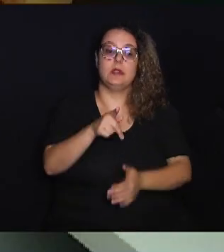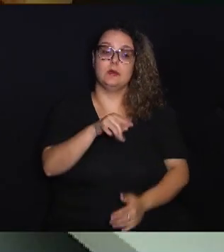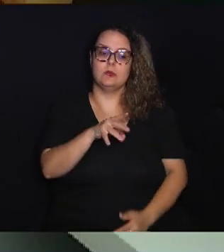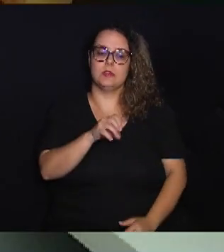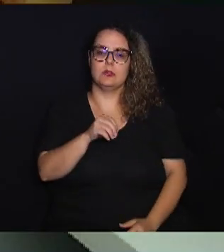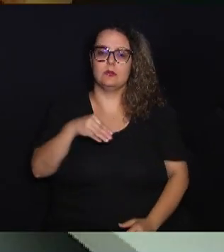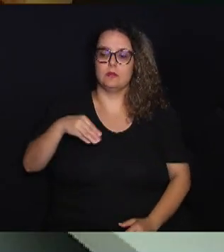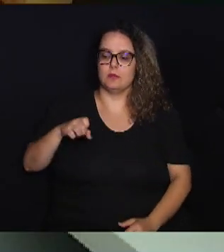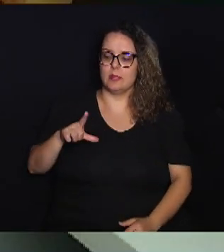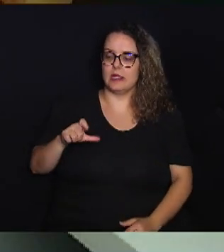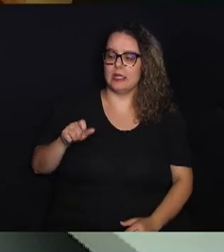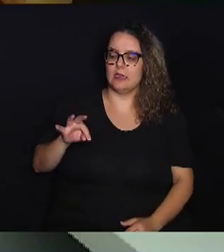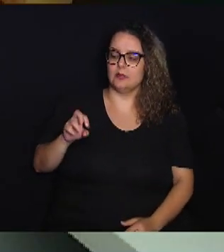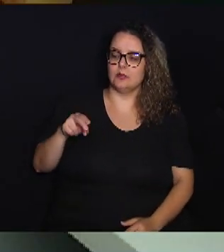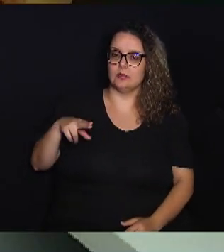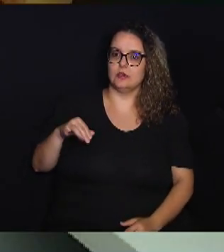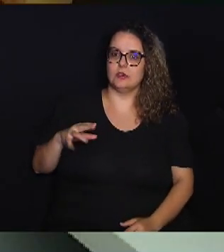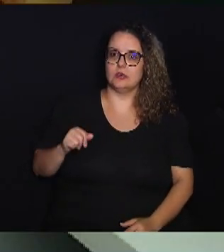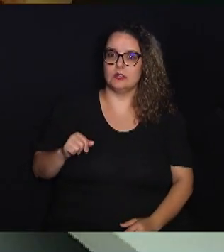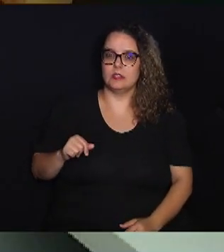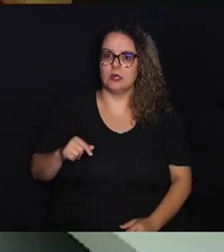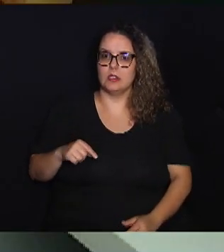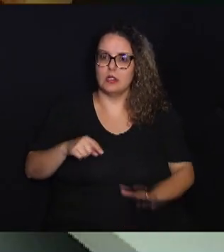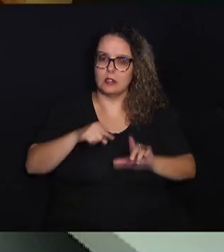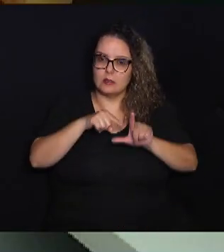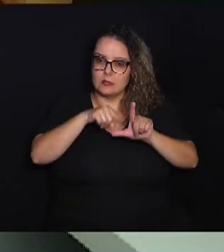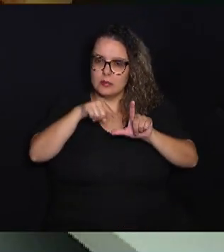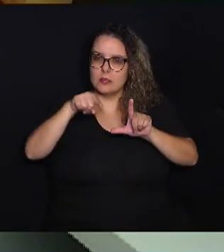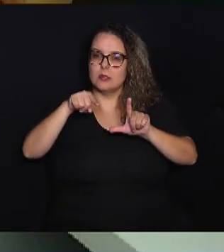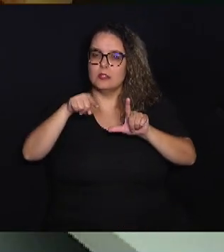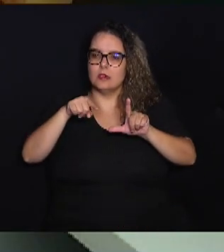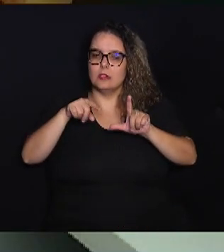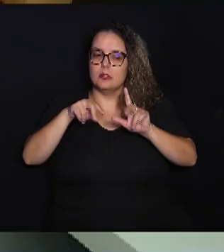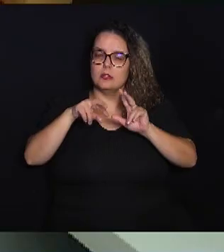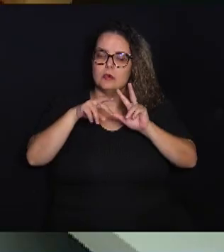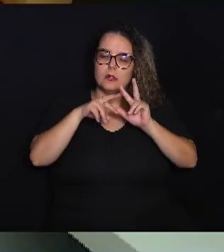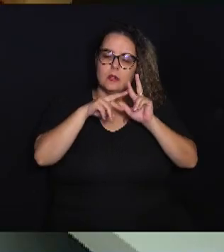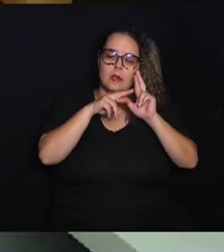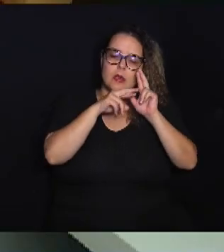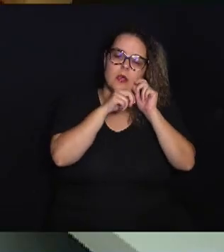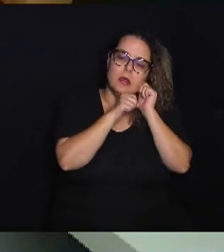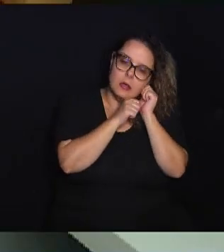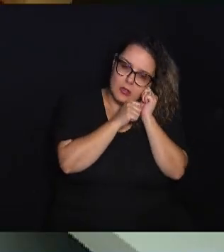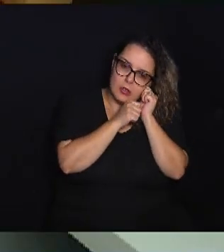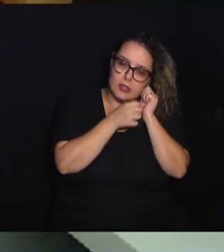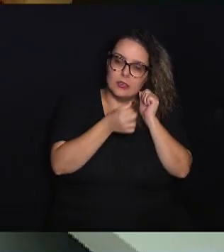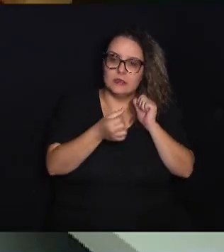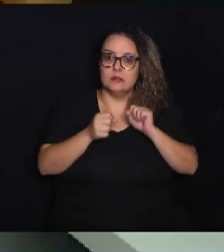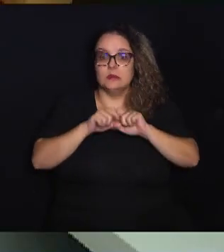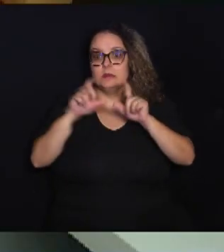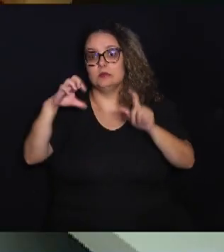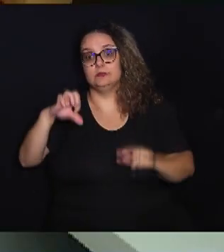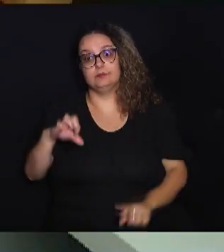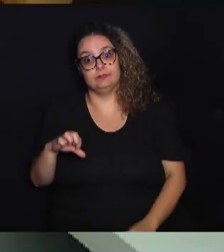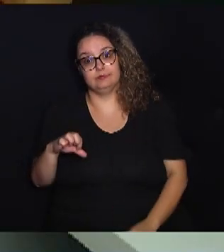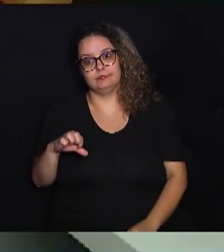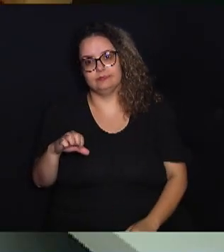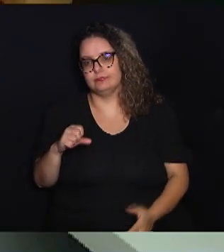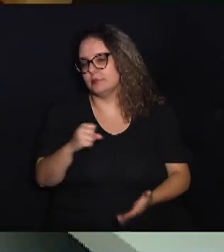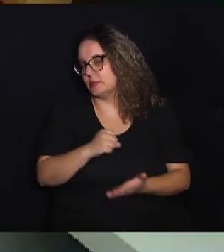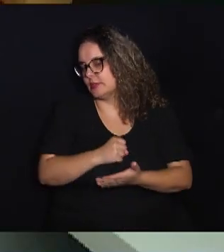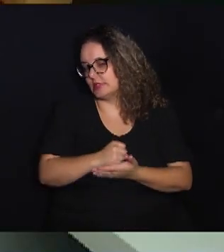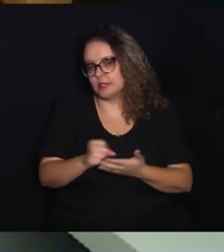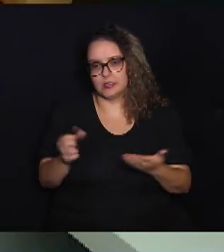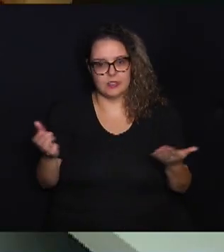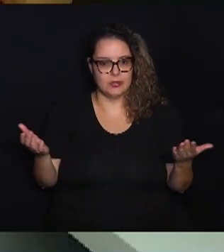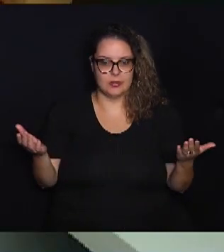antes de dormir, mas é um pico menor. Então, dá aquele soninho, daí você fala, vou dar uma cochiladinha, daí você deita às 6, acorda às 9 da noite, aí você